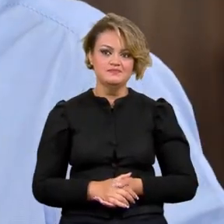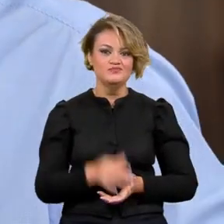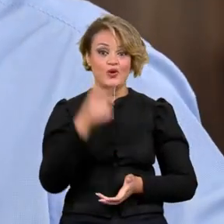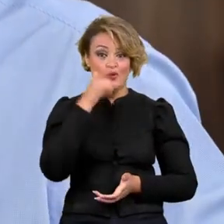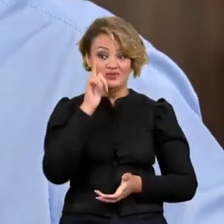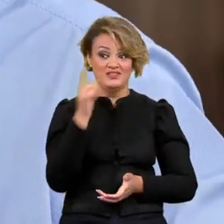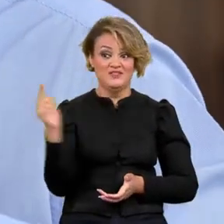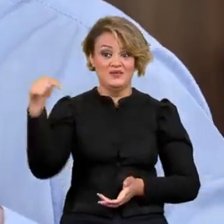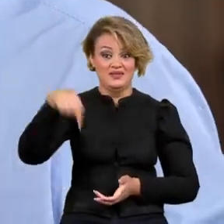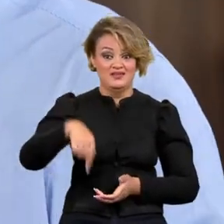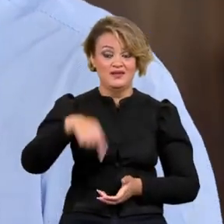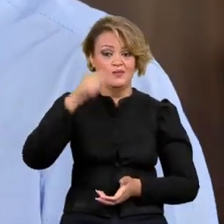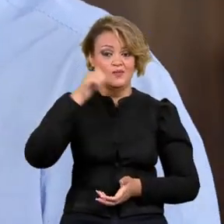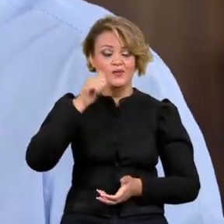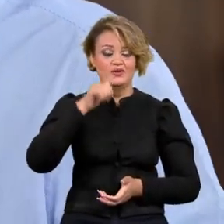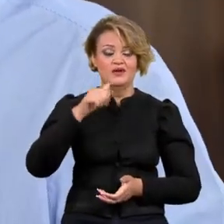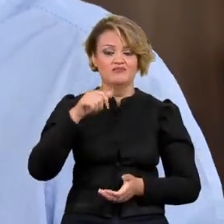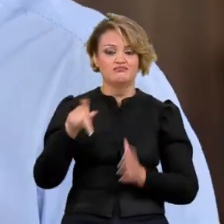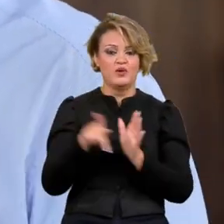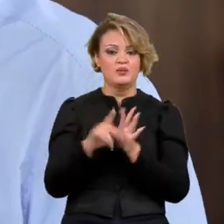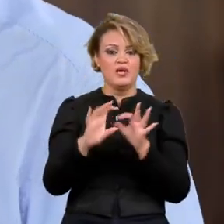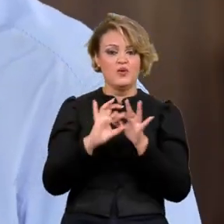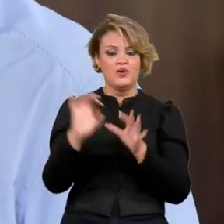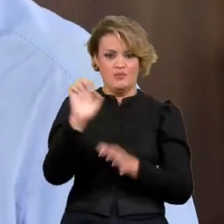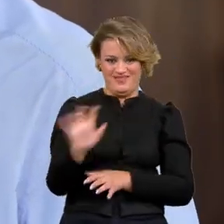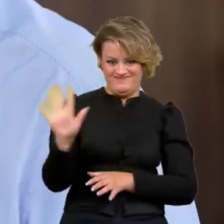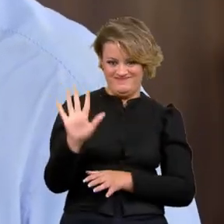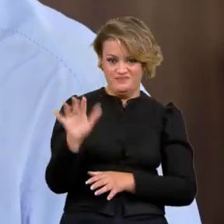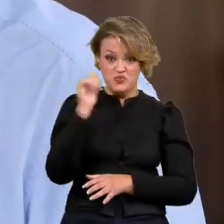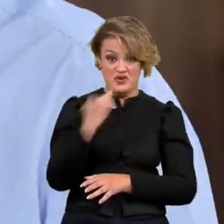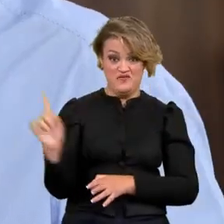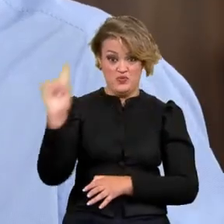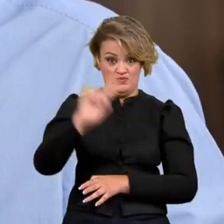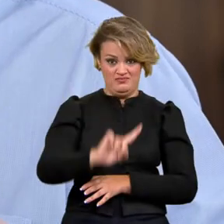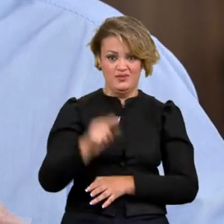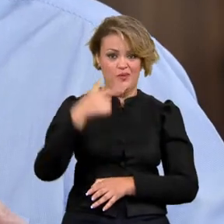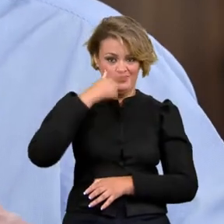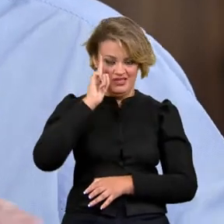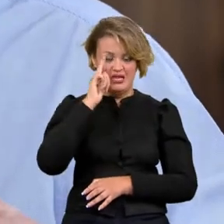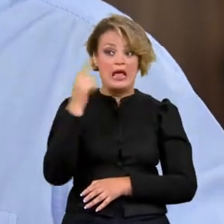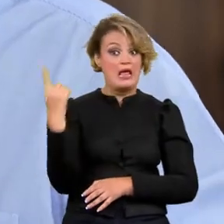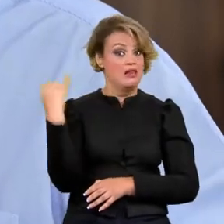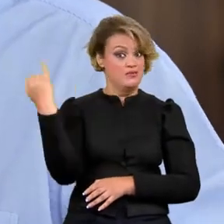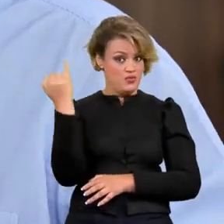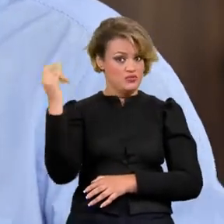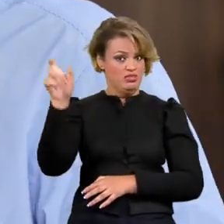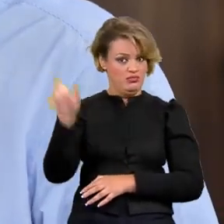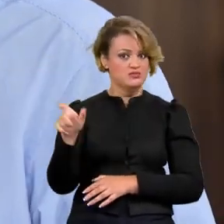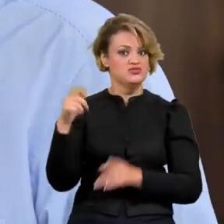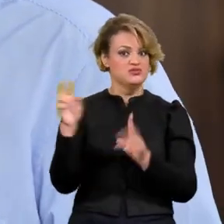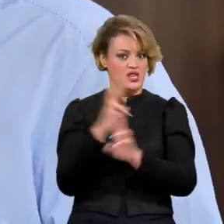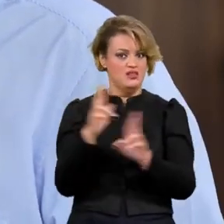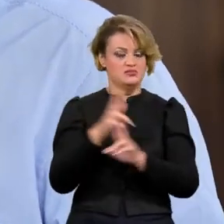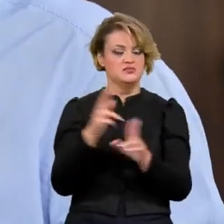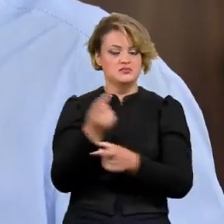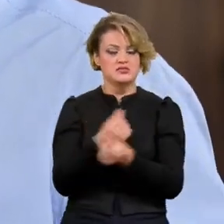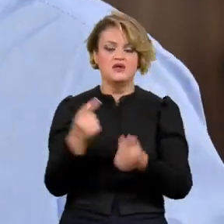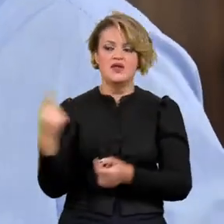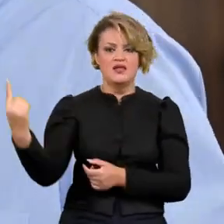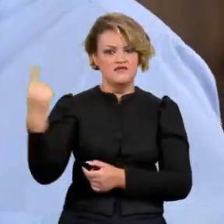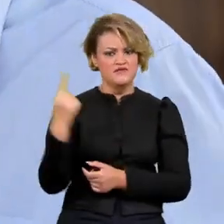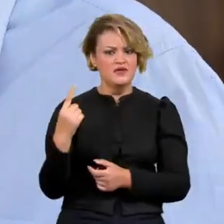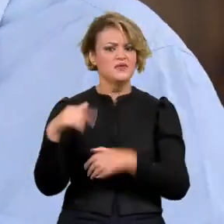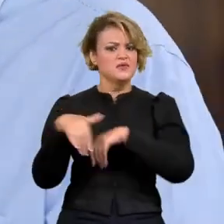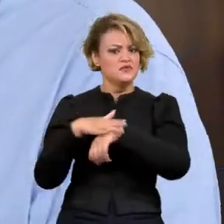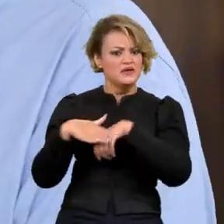ela é uma figura muito importante na relação comercial e ela veio conversar comigo sobre o acordo do Mercosul e